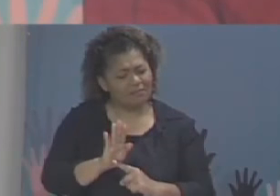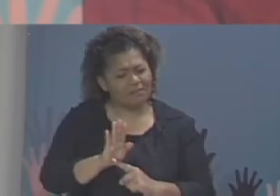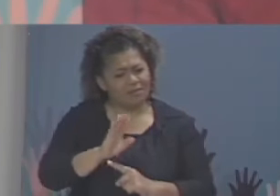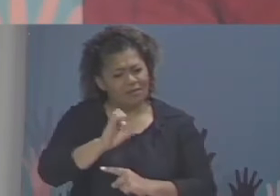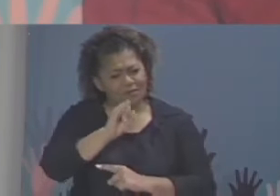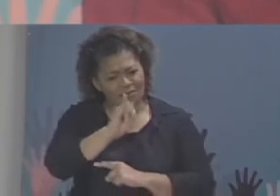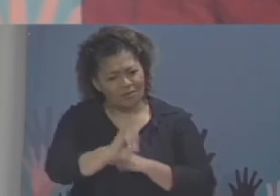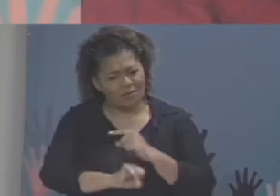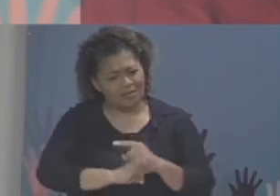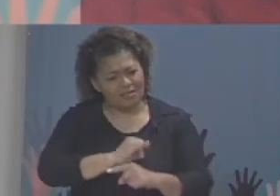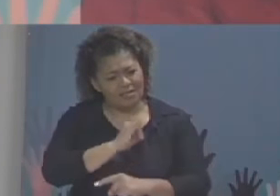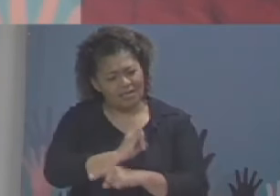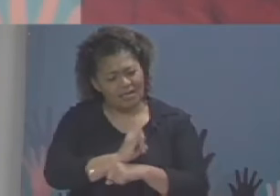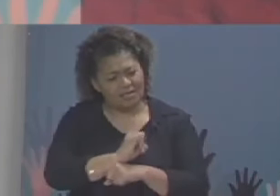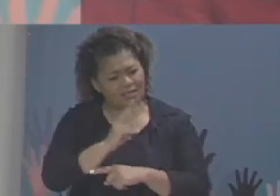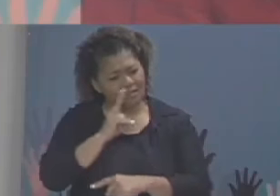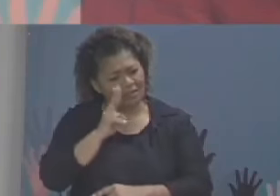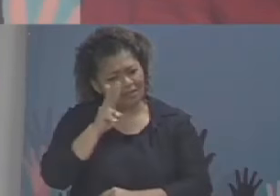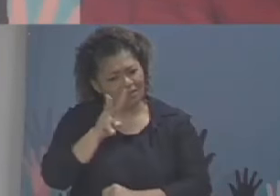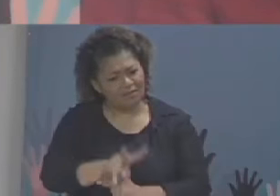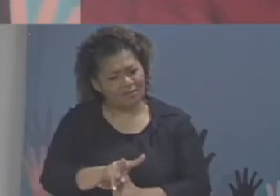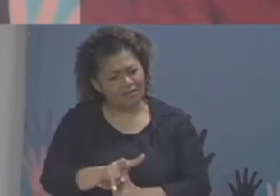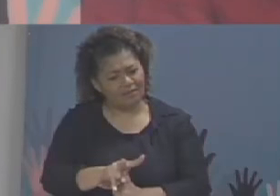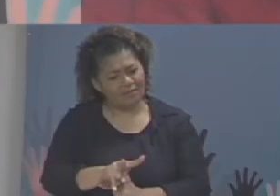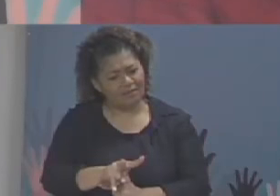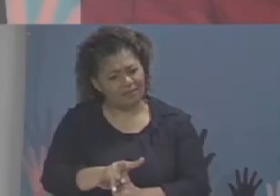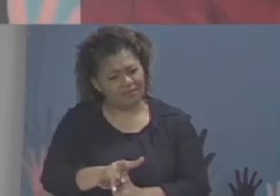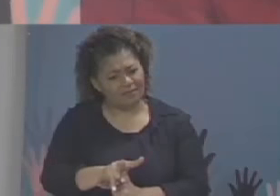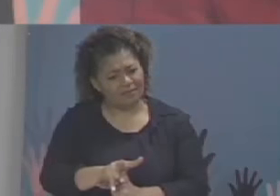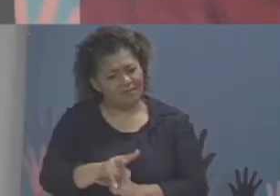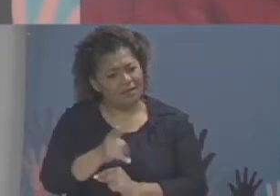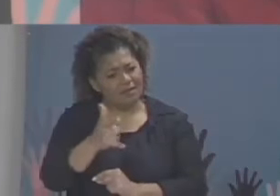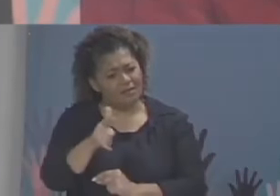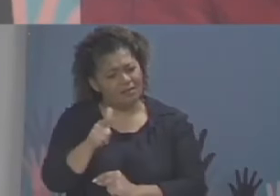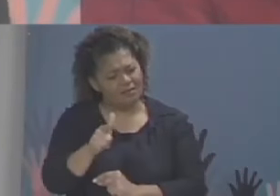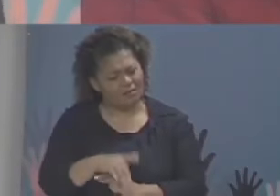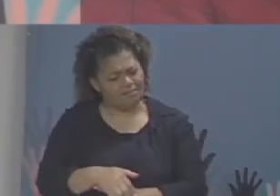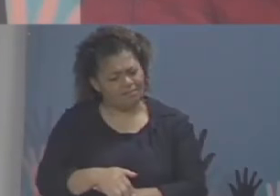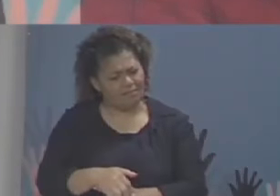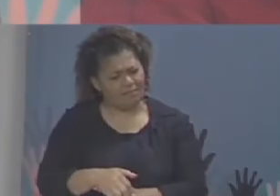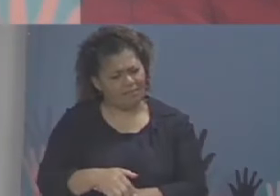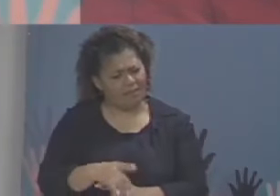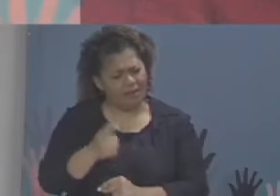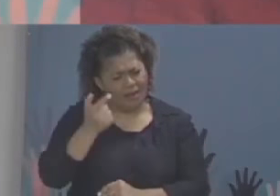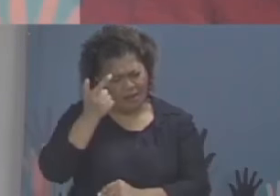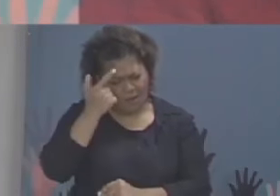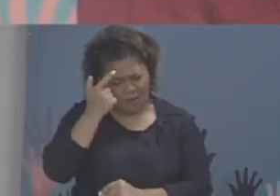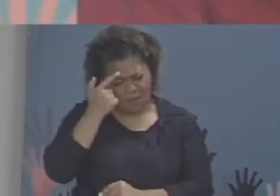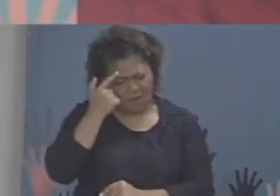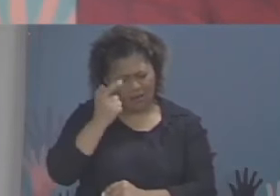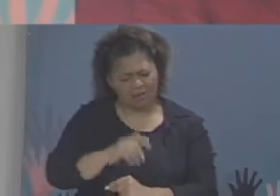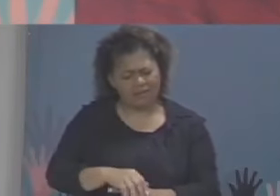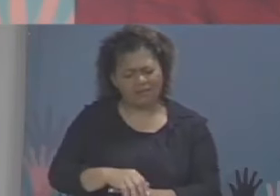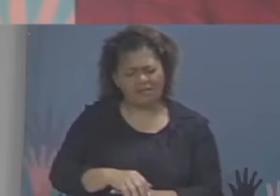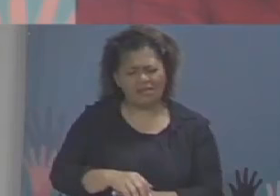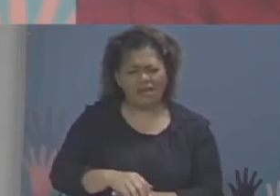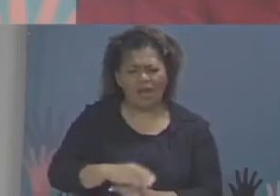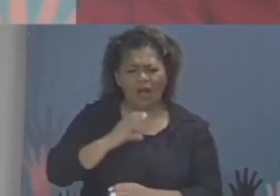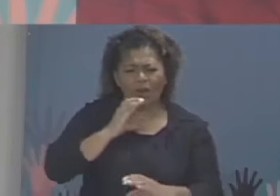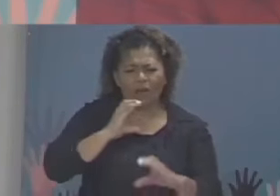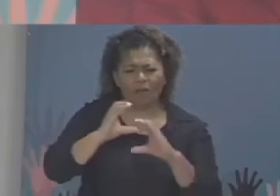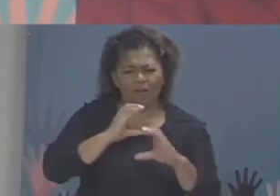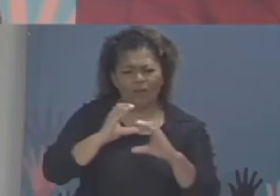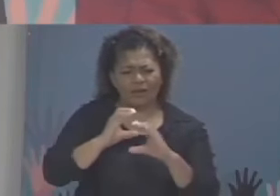e coloco isso. Não tem. Outra coisa, Luiz, eu acho que vocês têm uma... É importante vocês se comunicar desta forma, de uma maneira